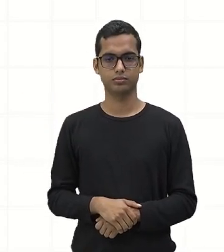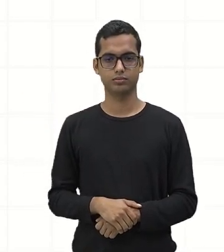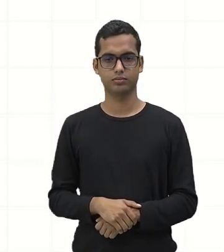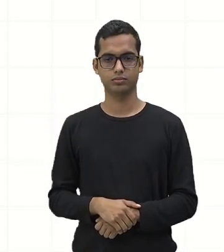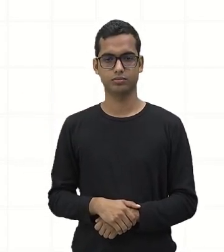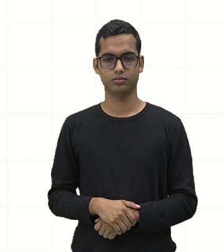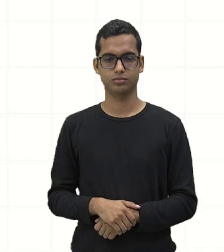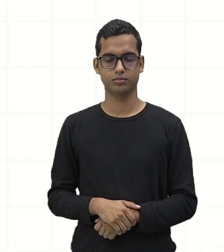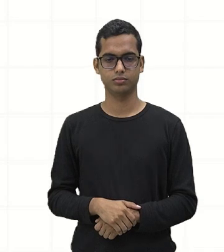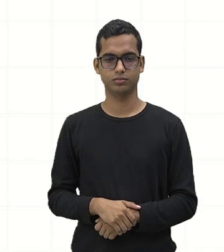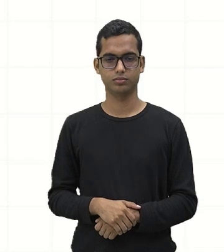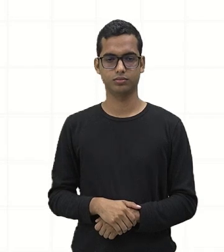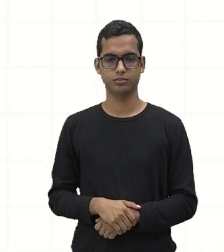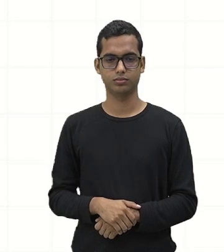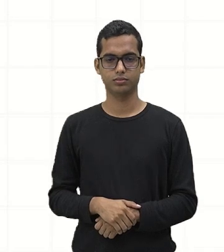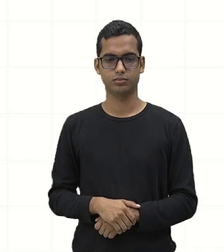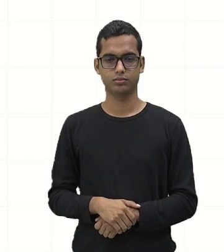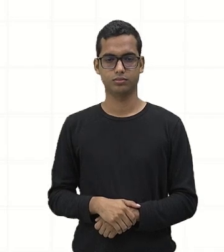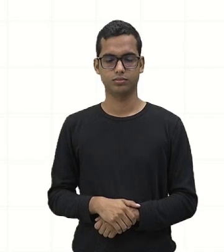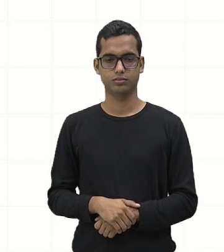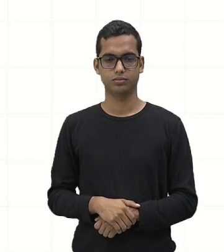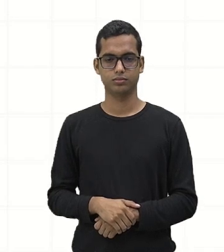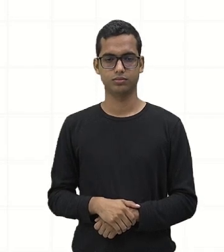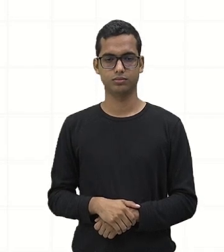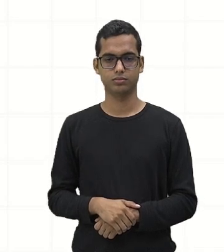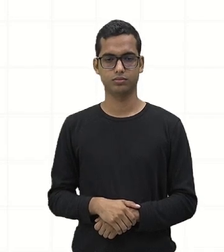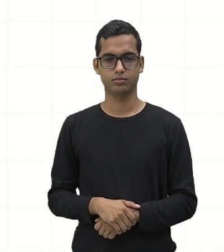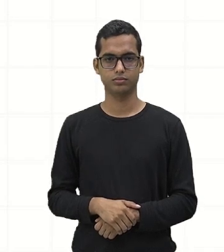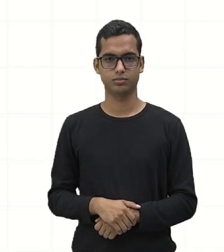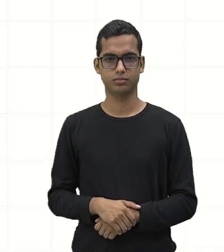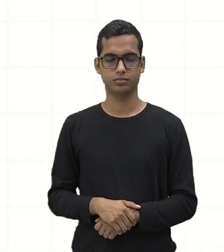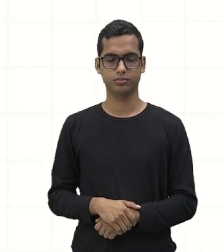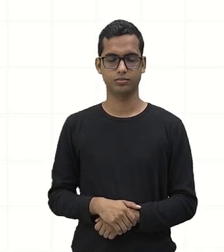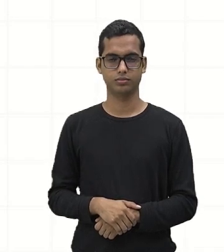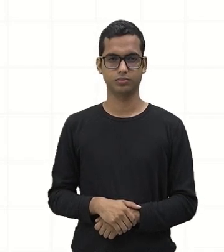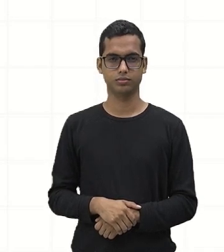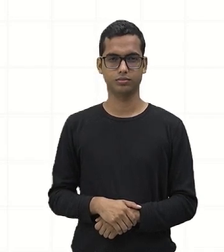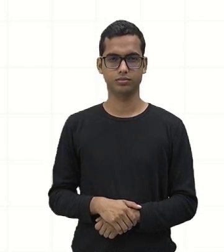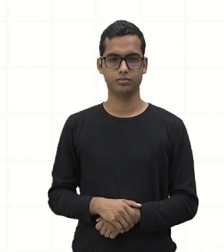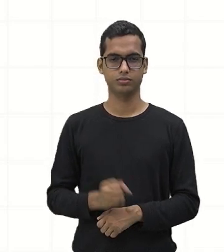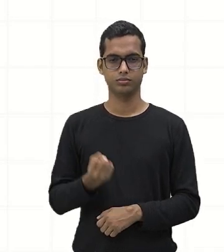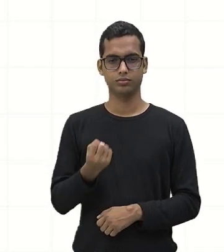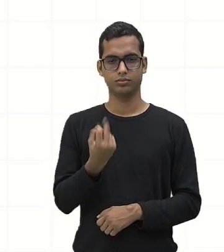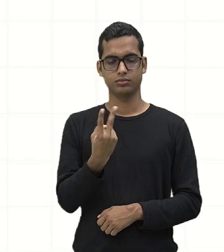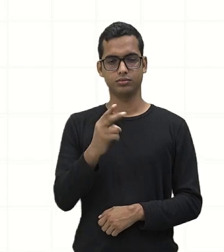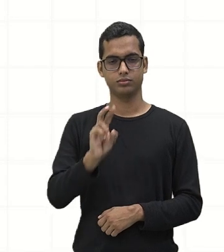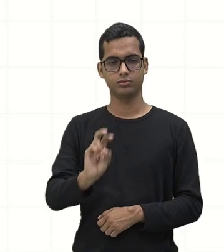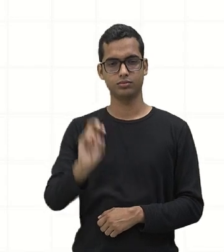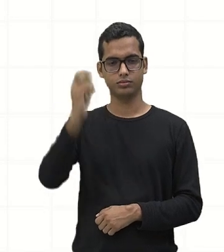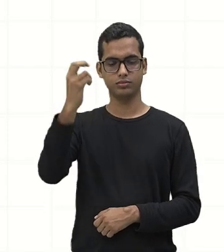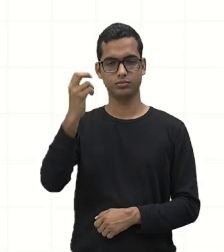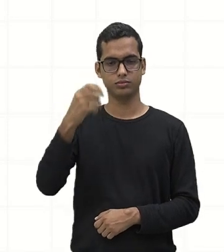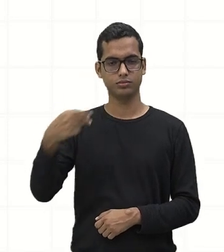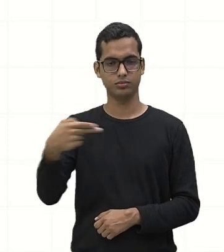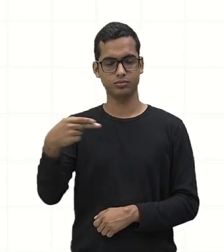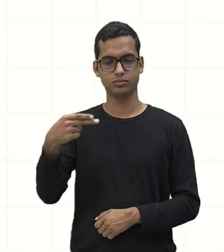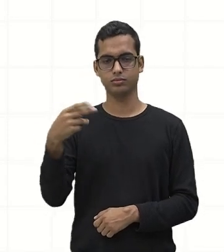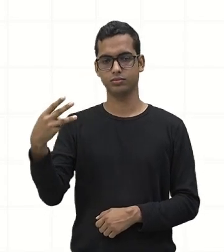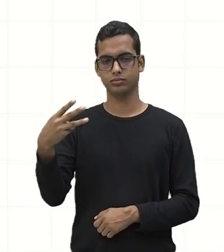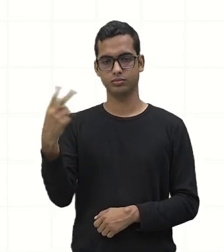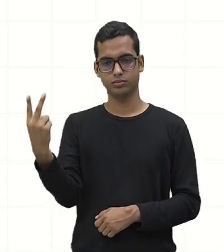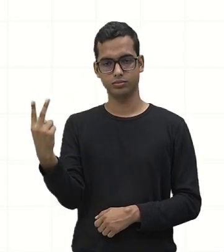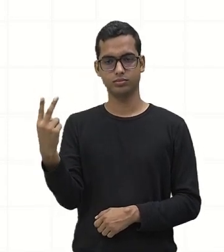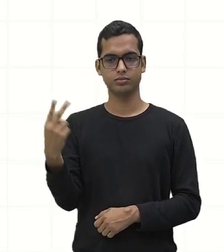10 vezes. Né? Nós vimos aqui que 2 na quinta é 32. Temos aqui